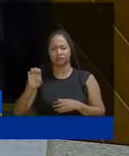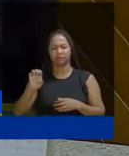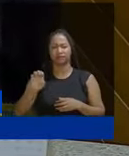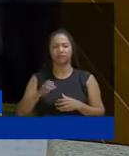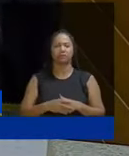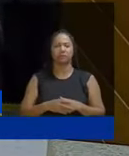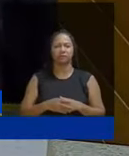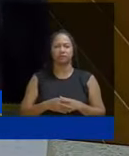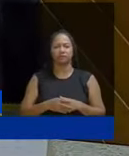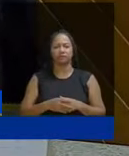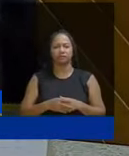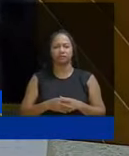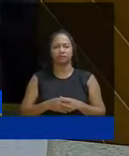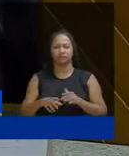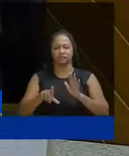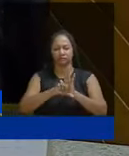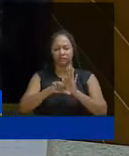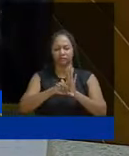14.230 de